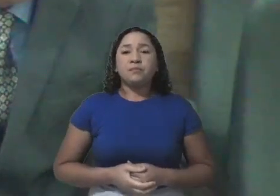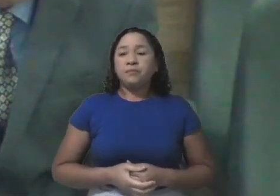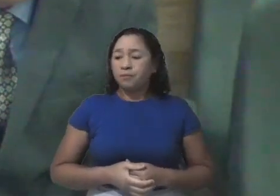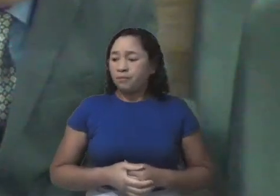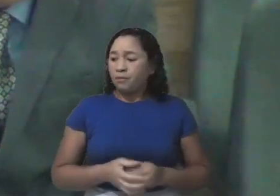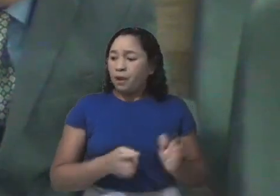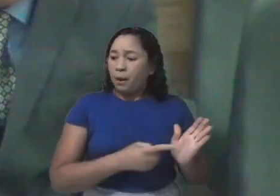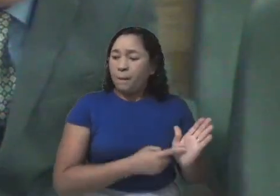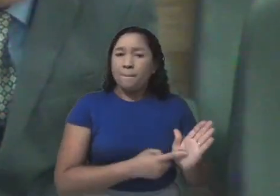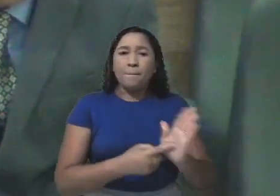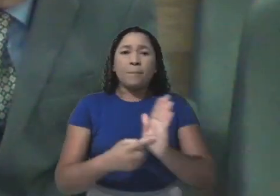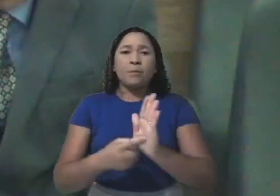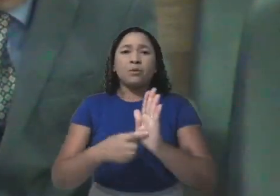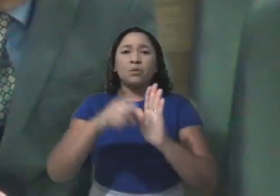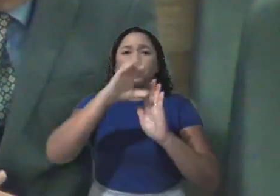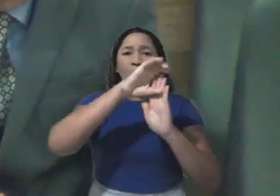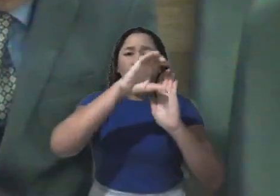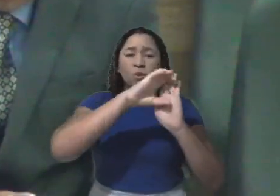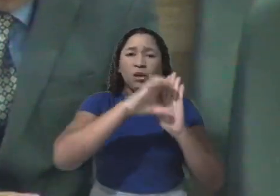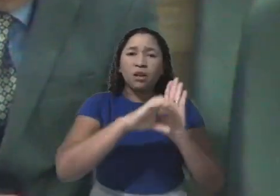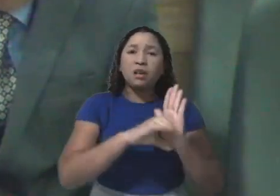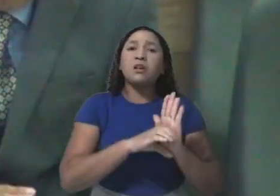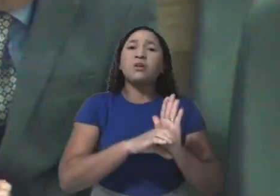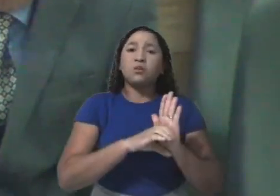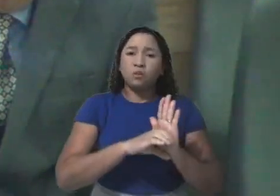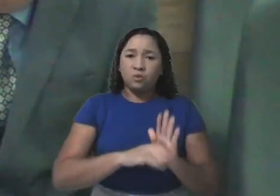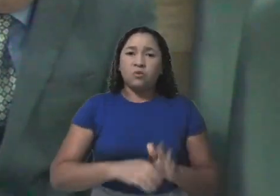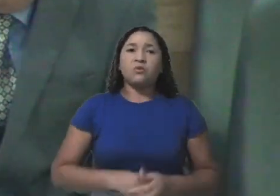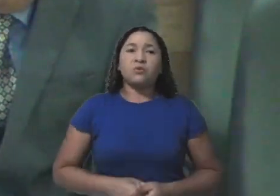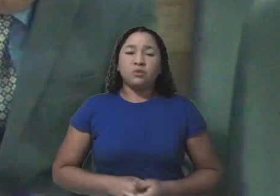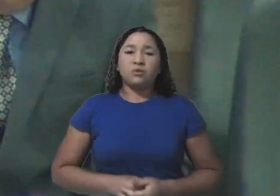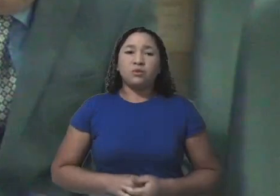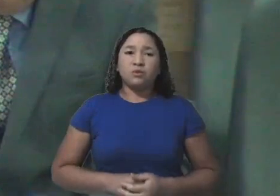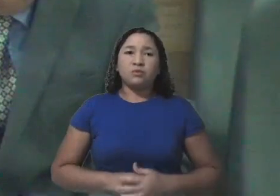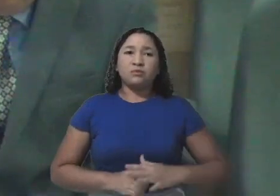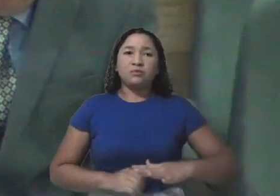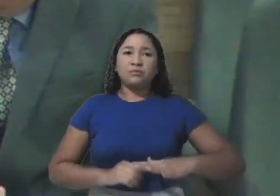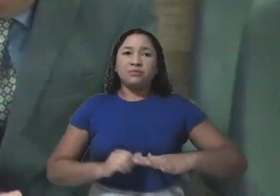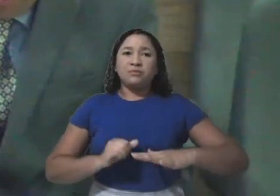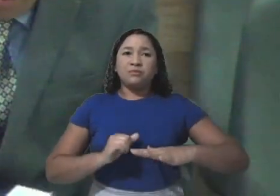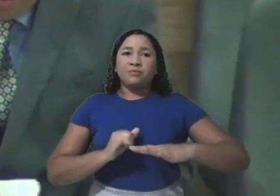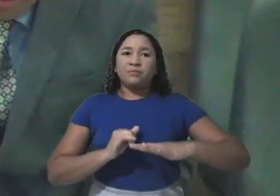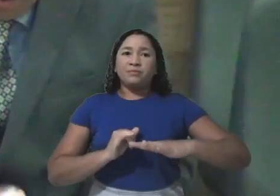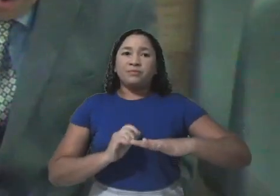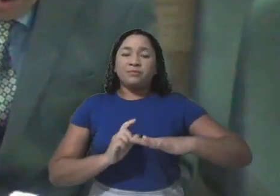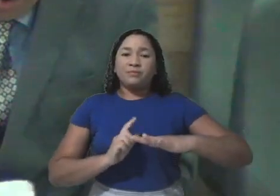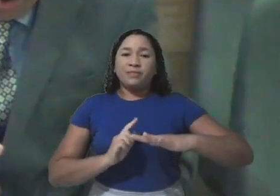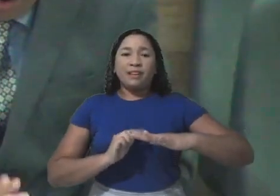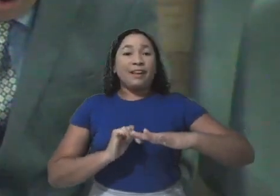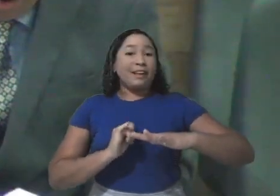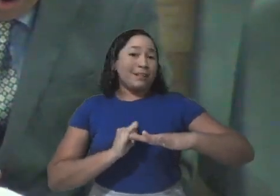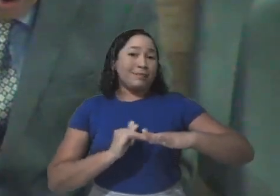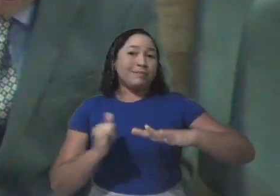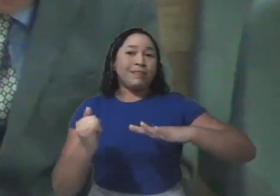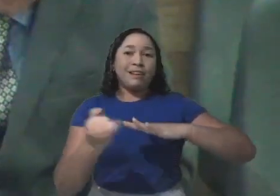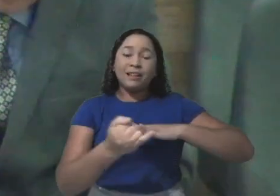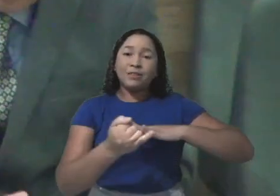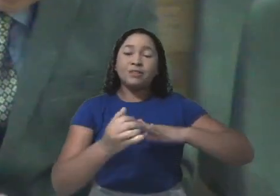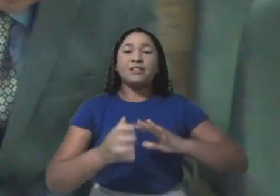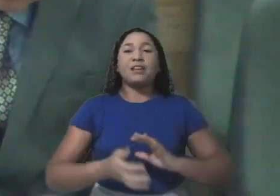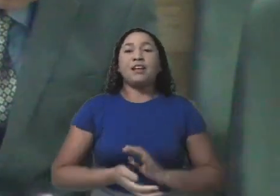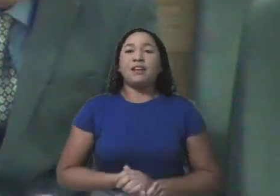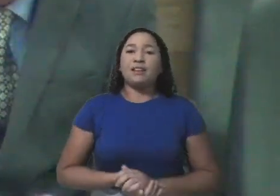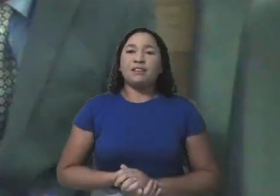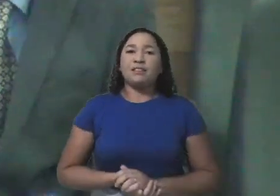currículos, com canais nas redes sociais, às quais fomos expostos por estarmos